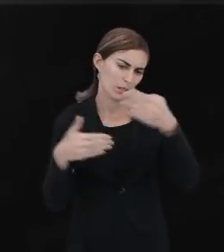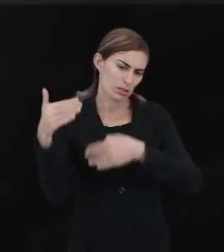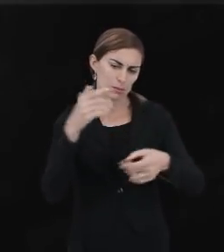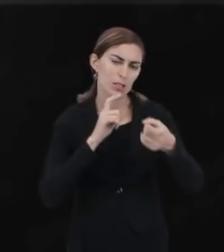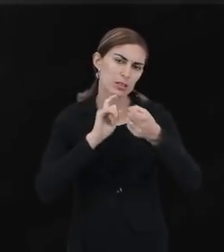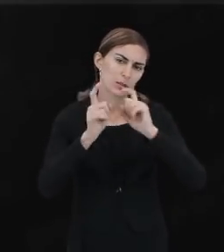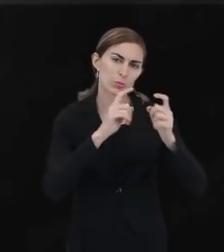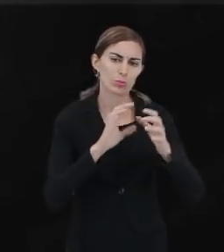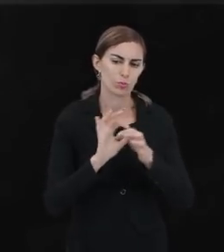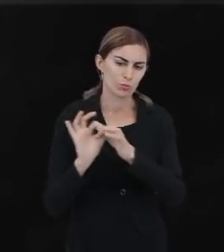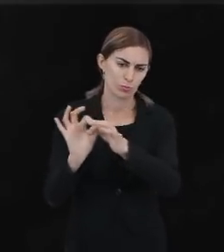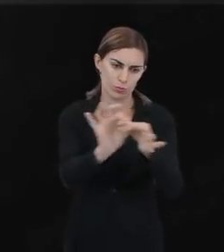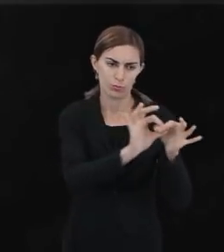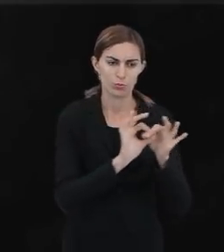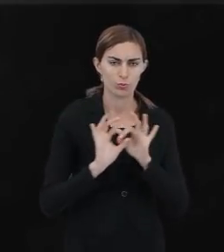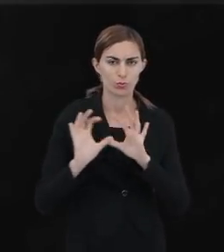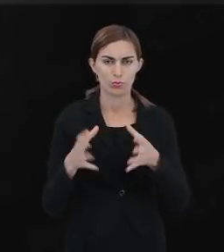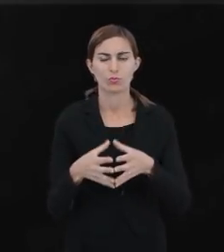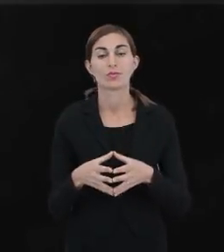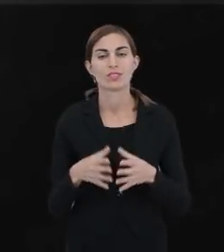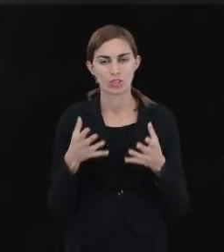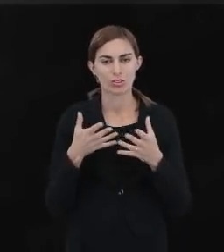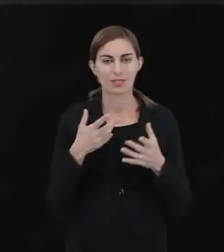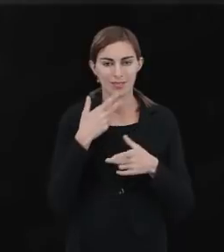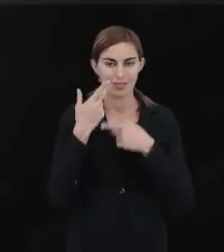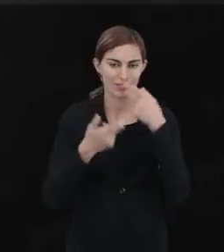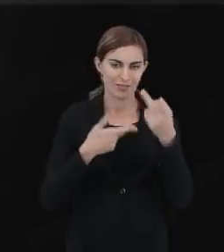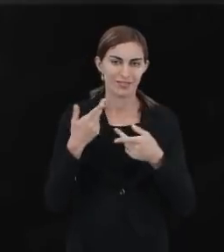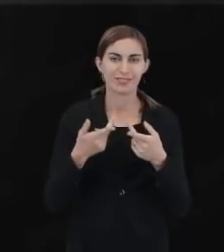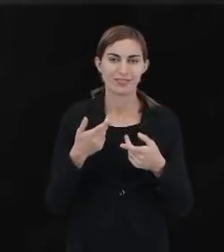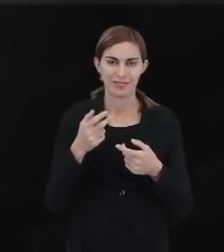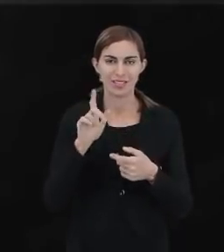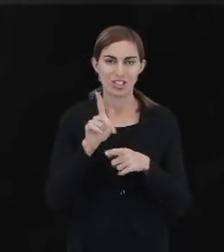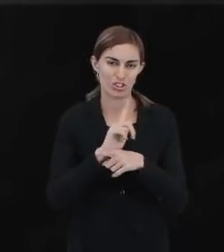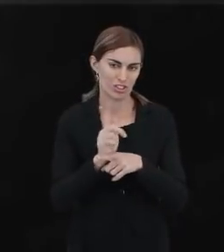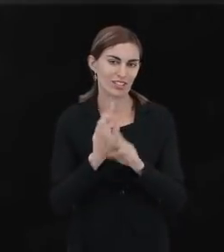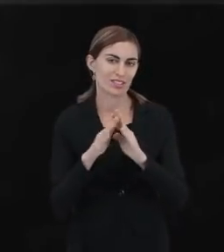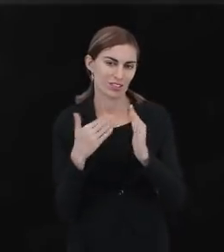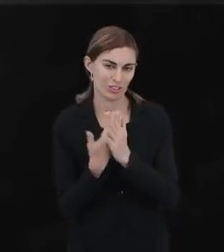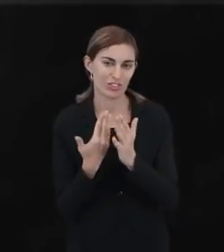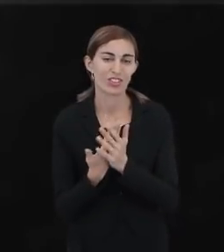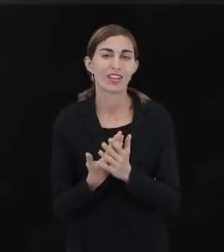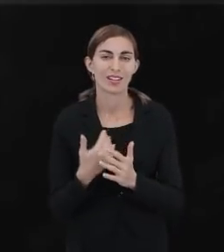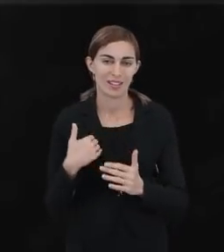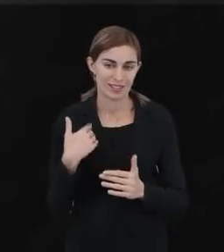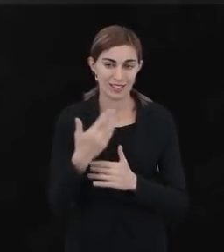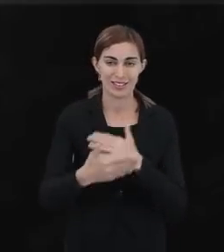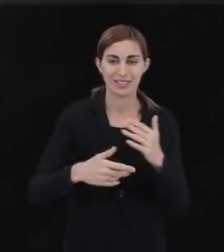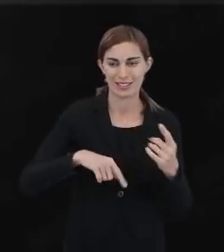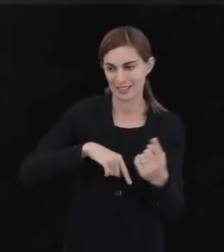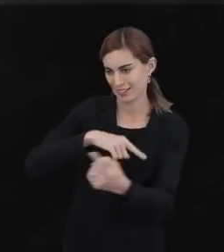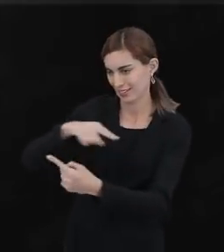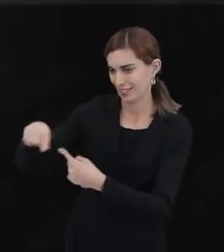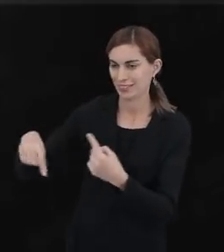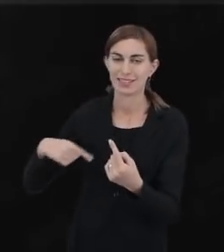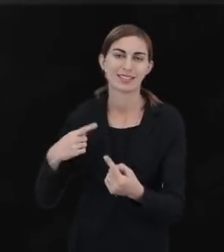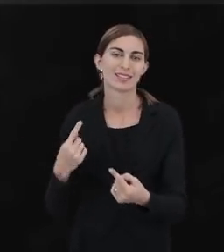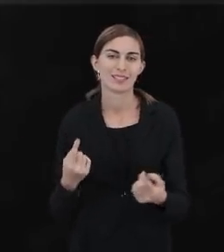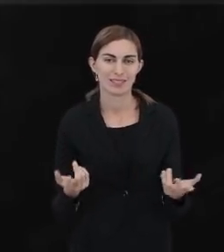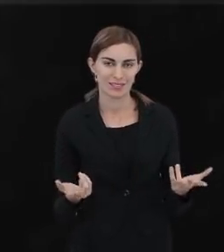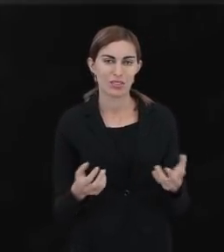coletiva gente eu acho que a gente faz essa as dimensões da gestão escolar acabou gerando assim é